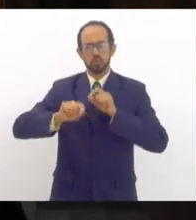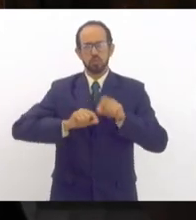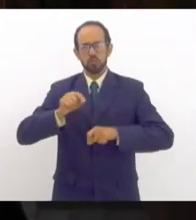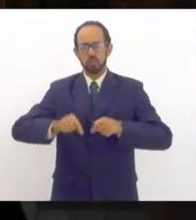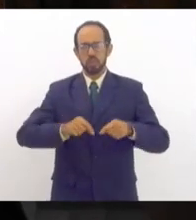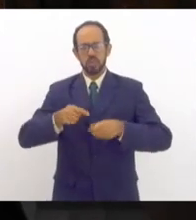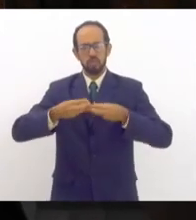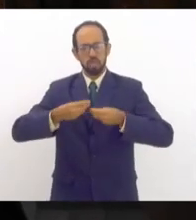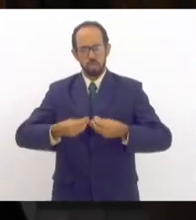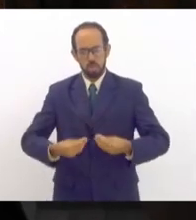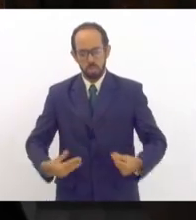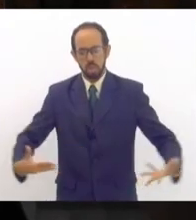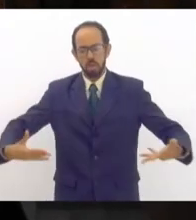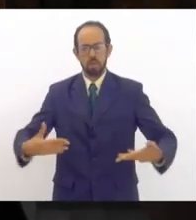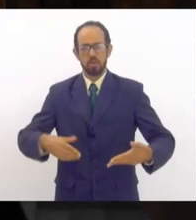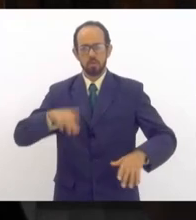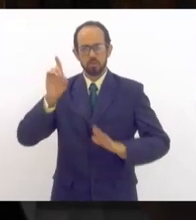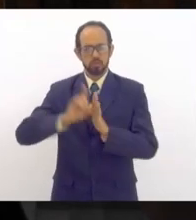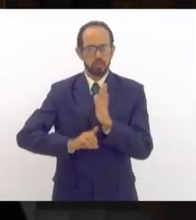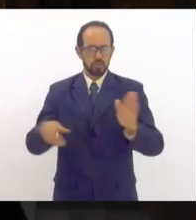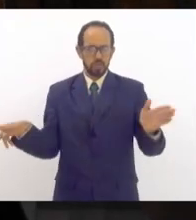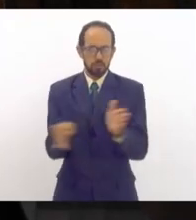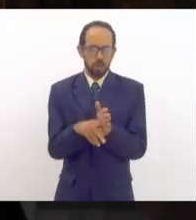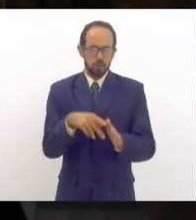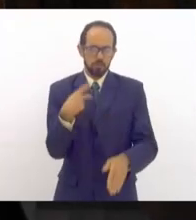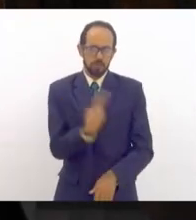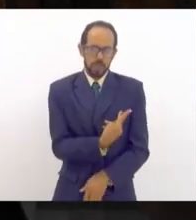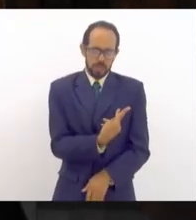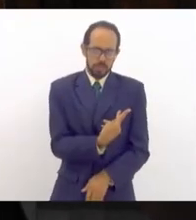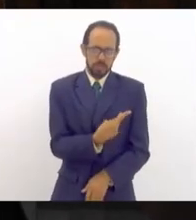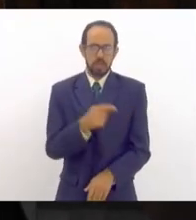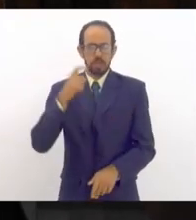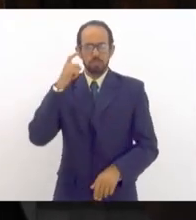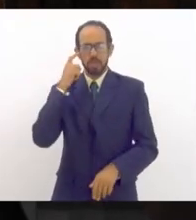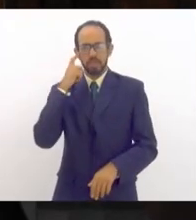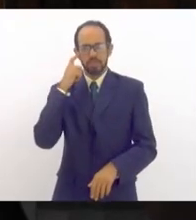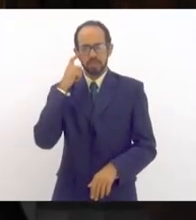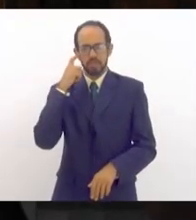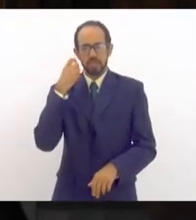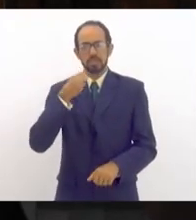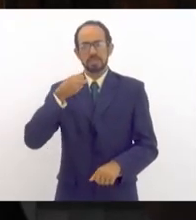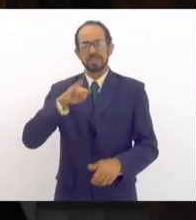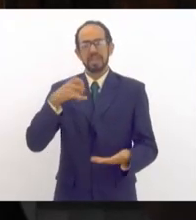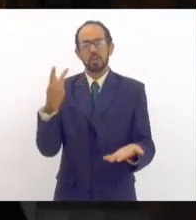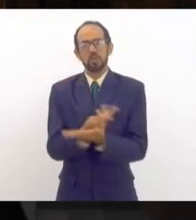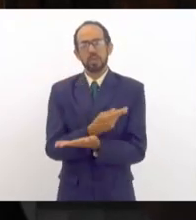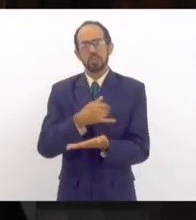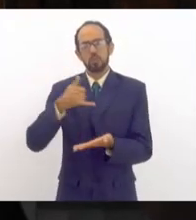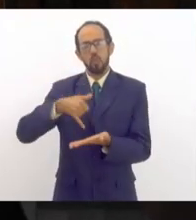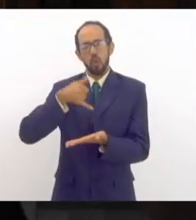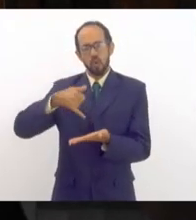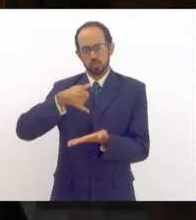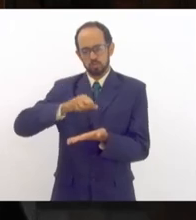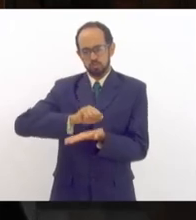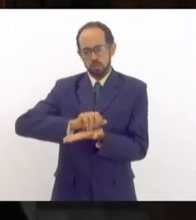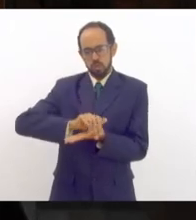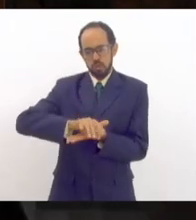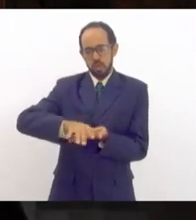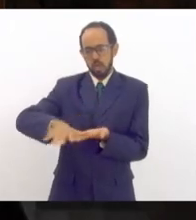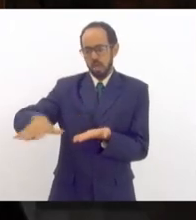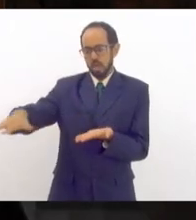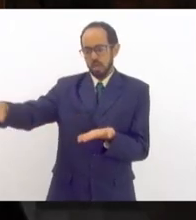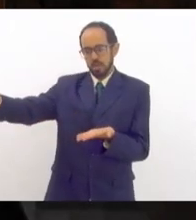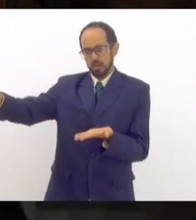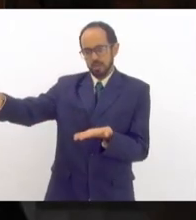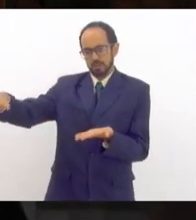rapeadas no direito que lhe pertence Imagine só um vazamento numa plataforma de petróleo se o óleo derramado